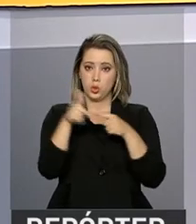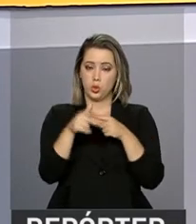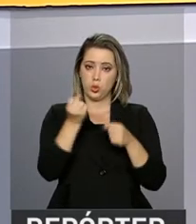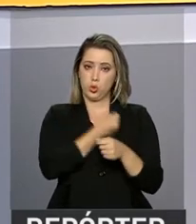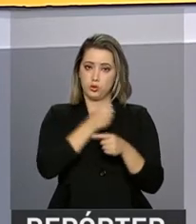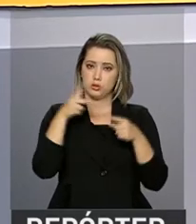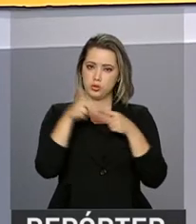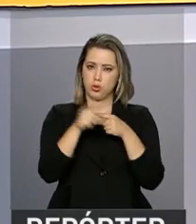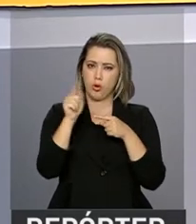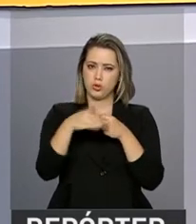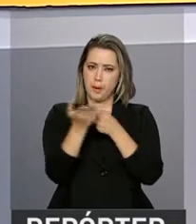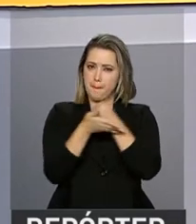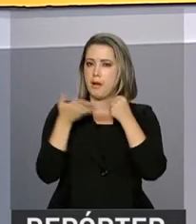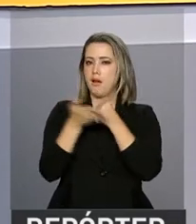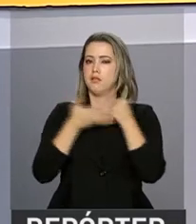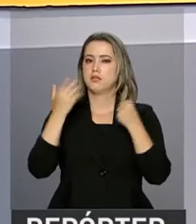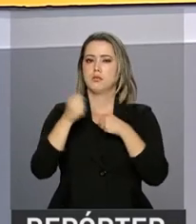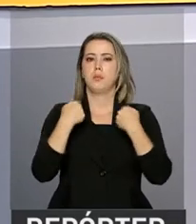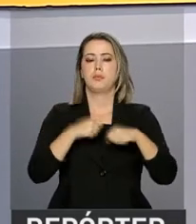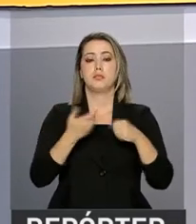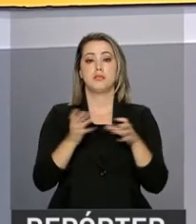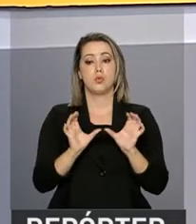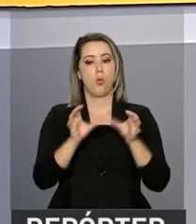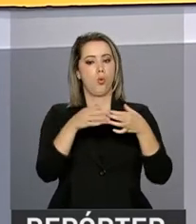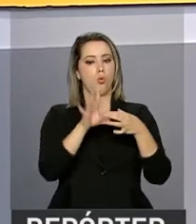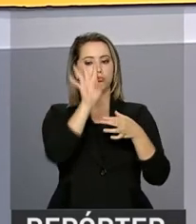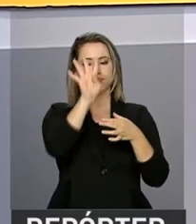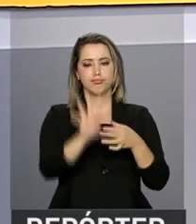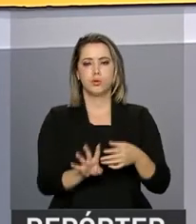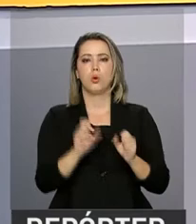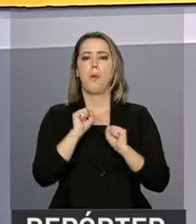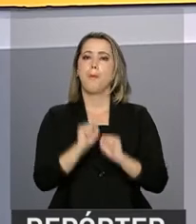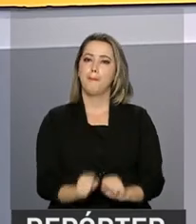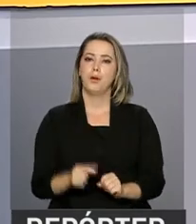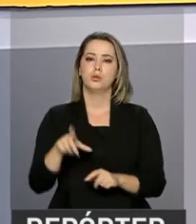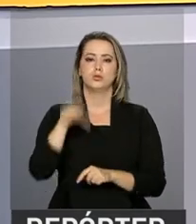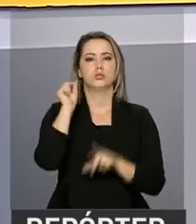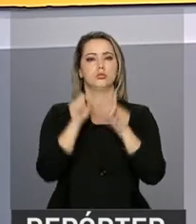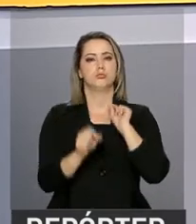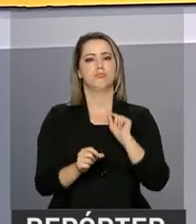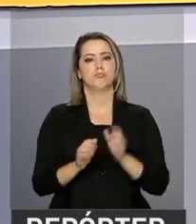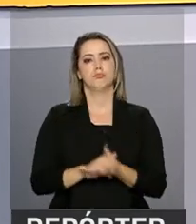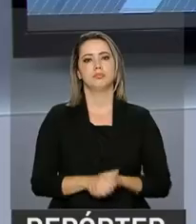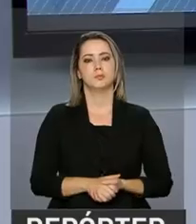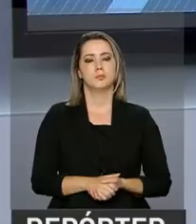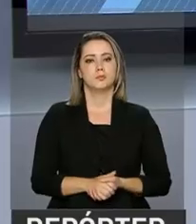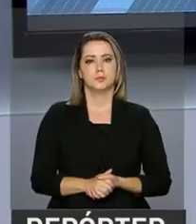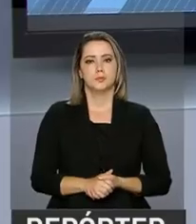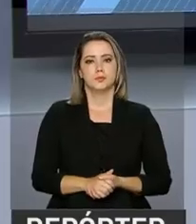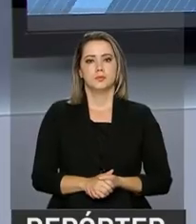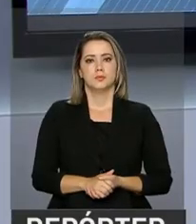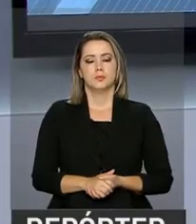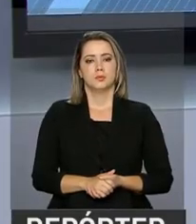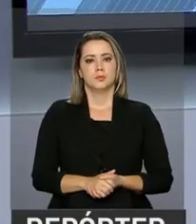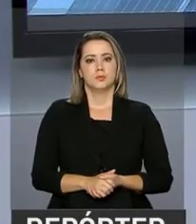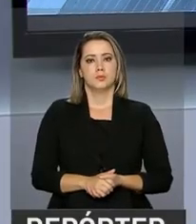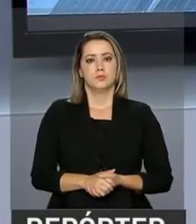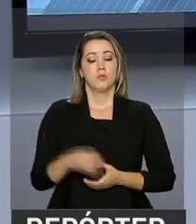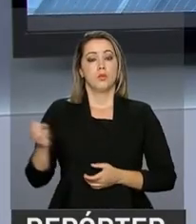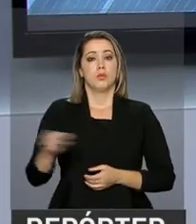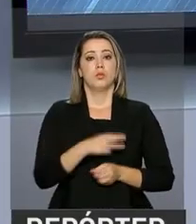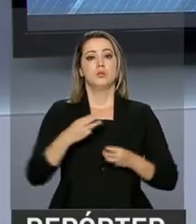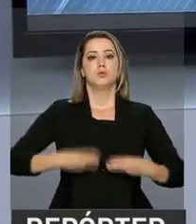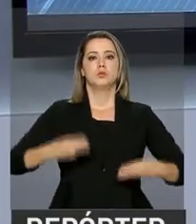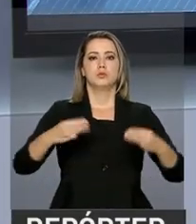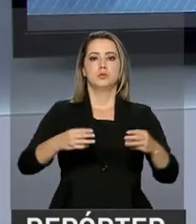exigida para o candidato ficar entre aquele potencialmente selecionados o novo ministro